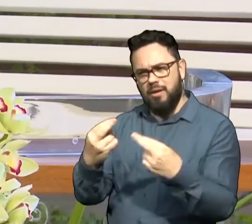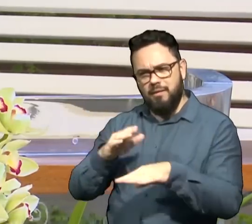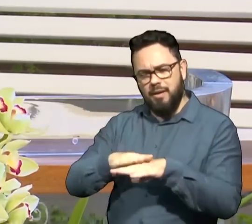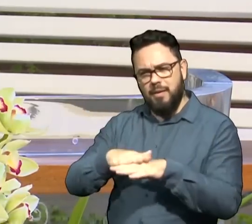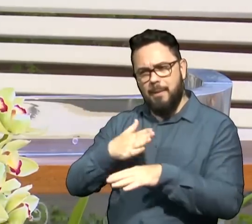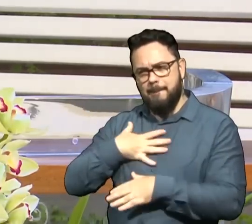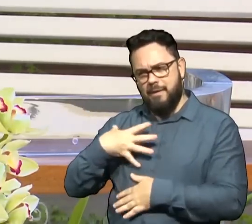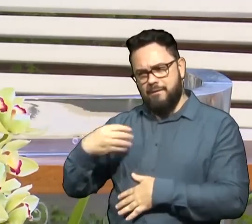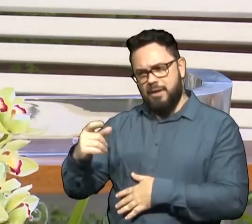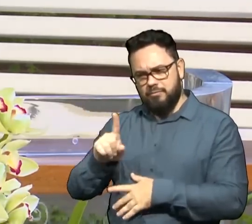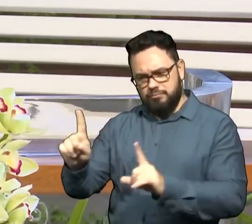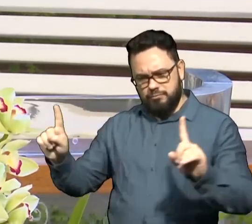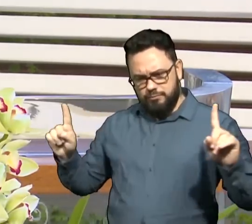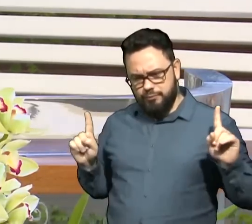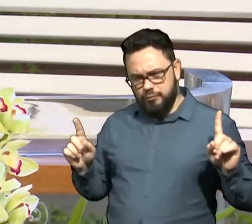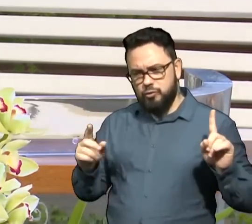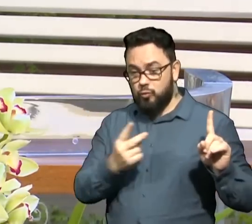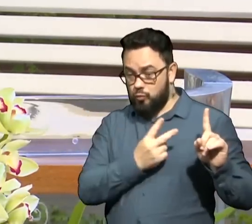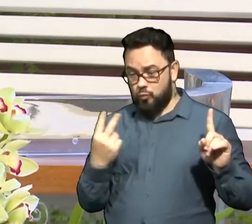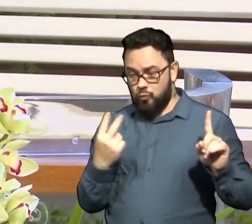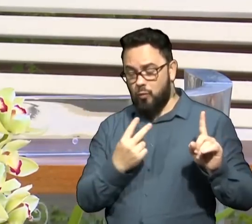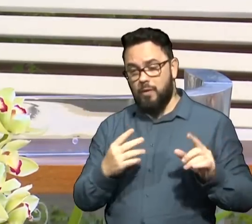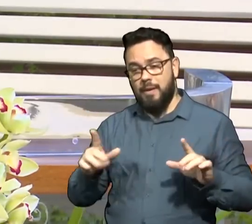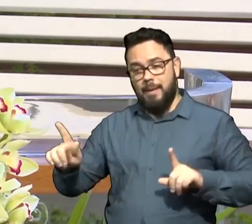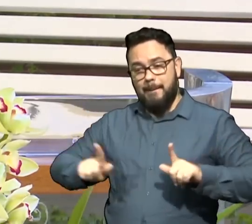direita ou a tua esquerda são teus primos